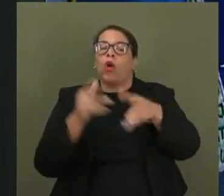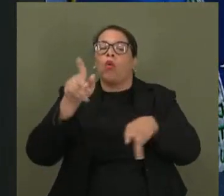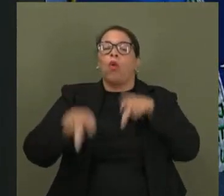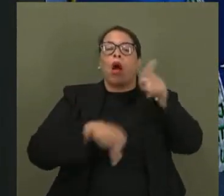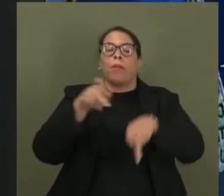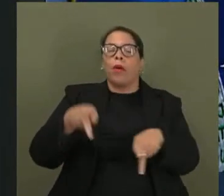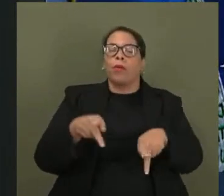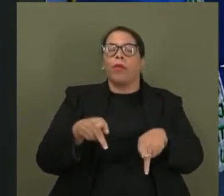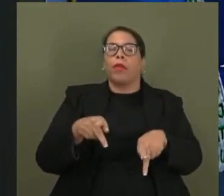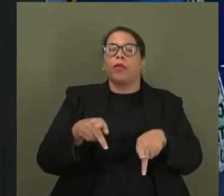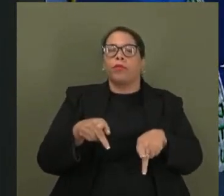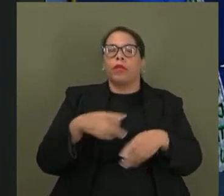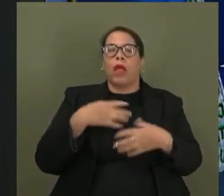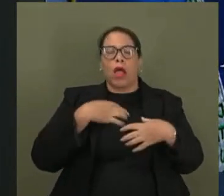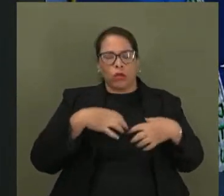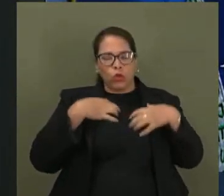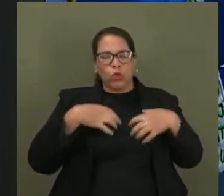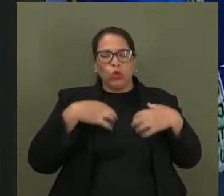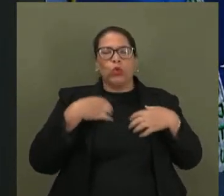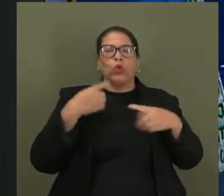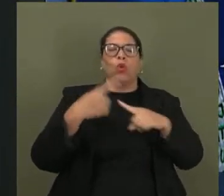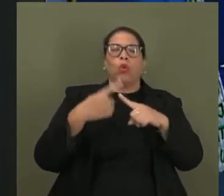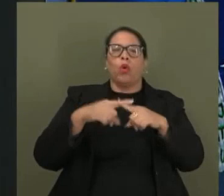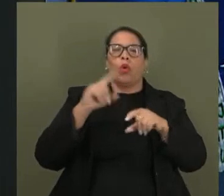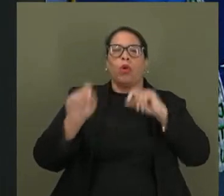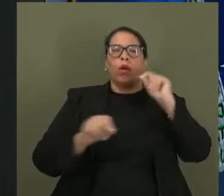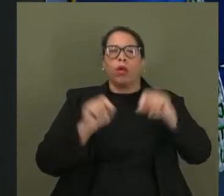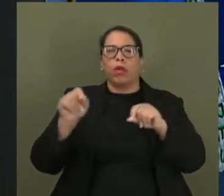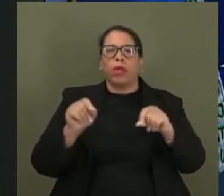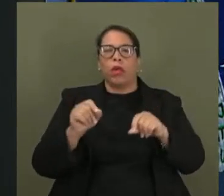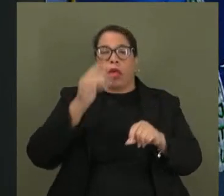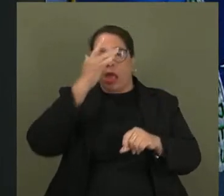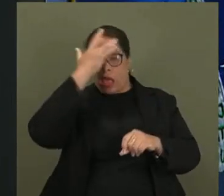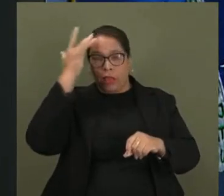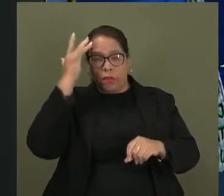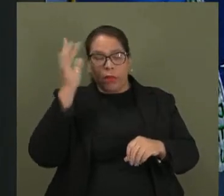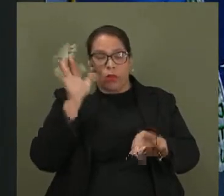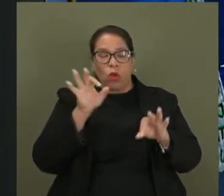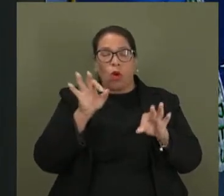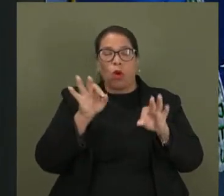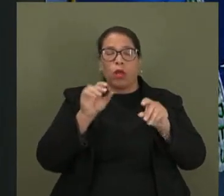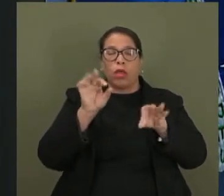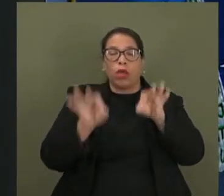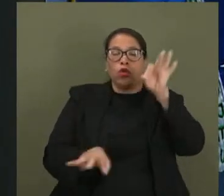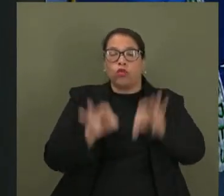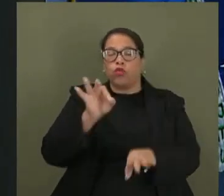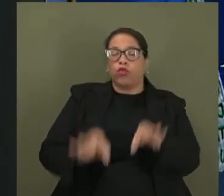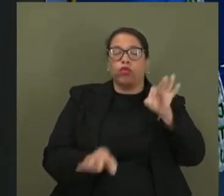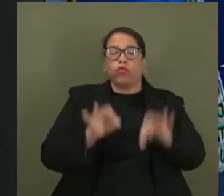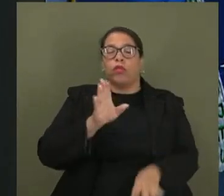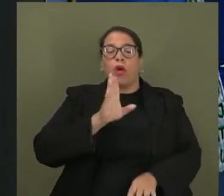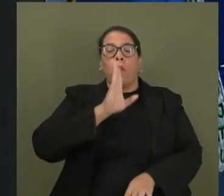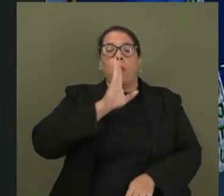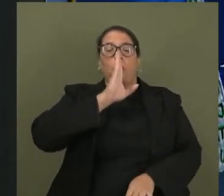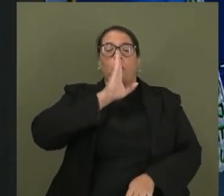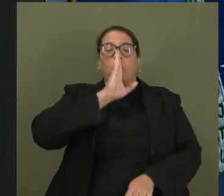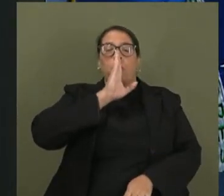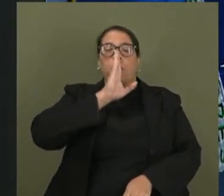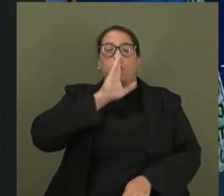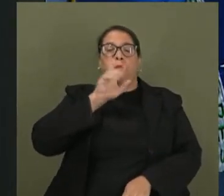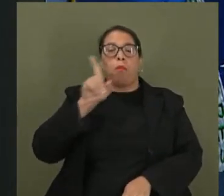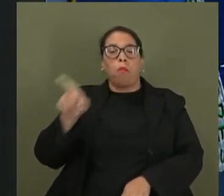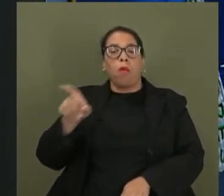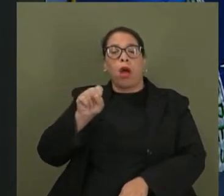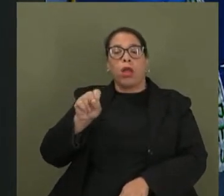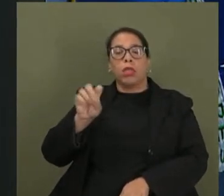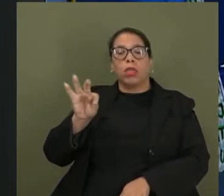mais incomodada e intimidada com tanto ativismo judicial e arbitrariedades vindos do